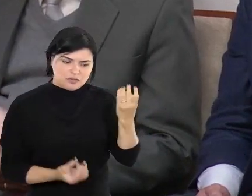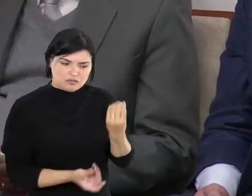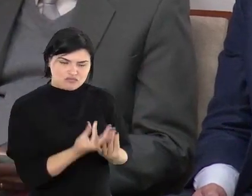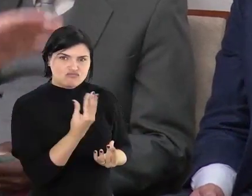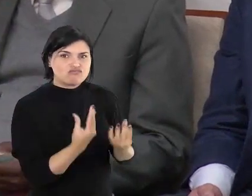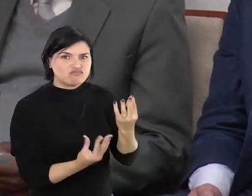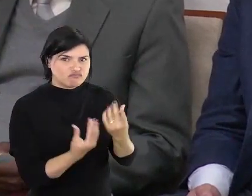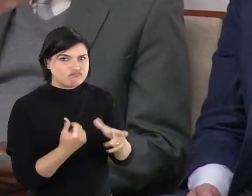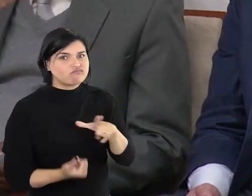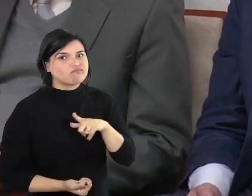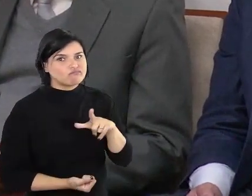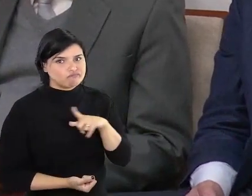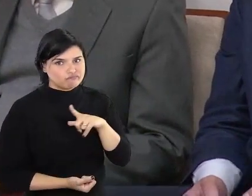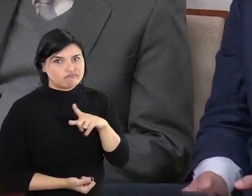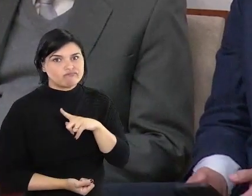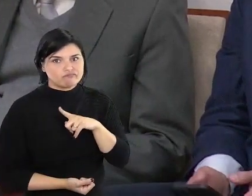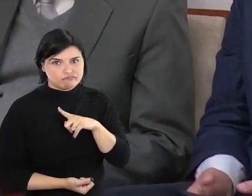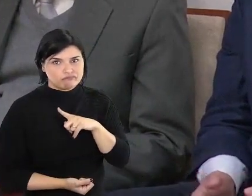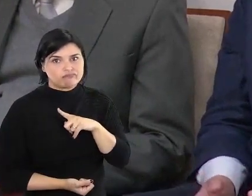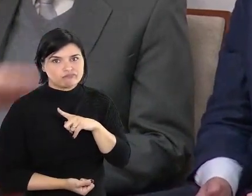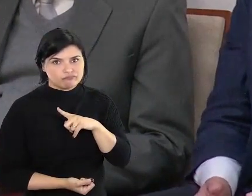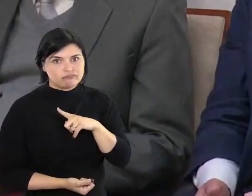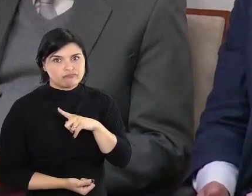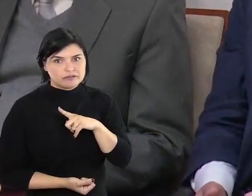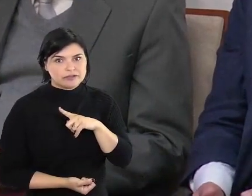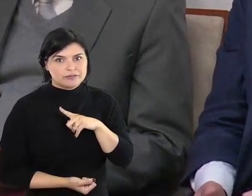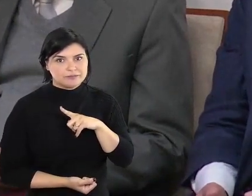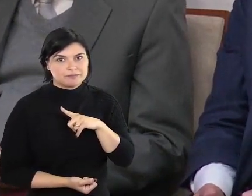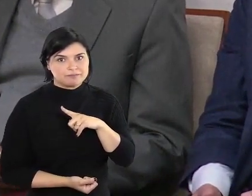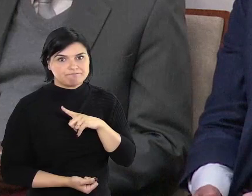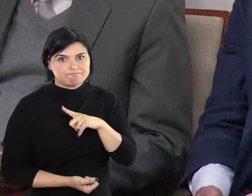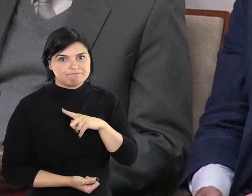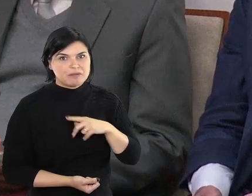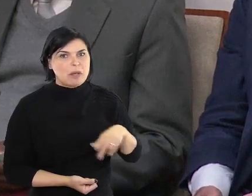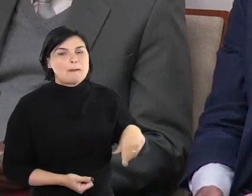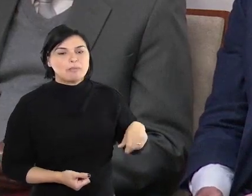Sindicalista mais ou menos mas vai ter